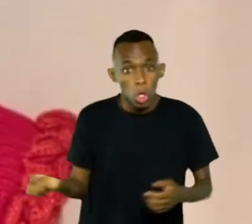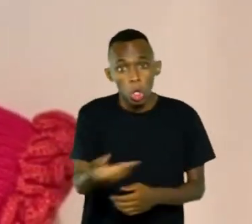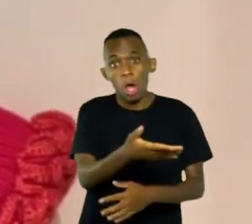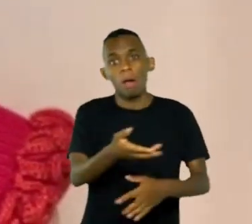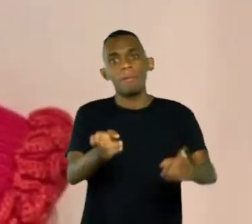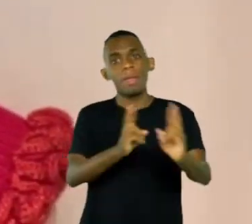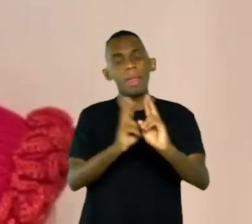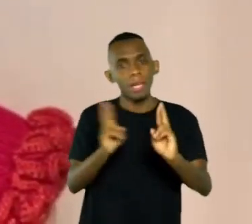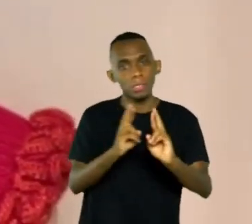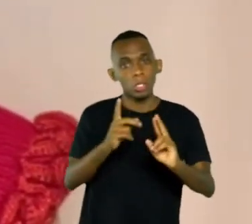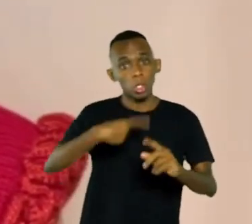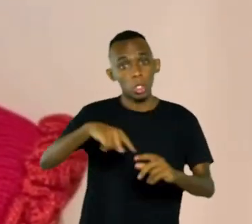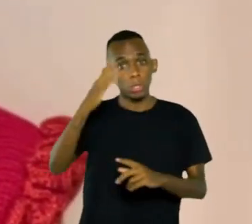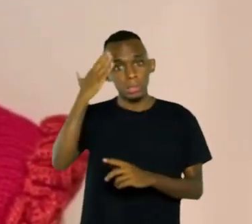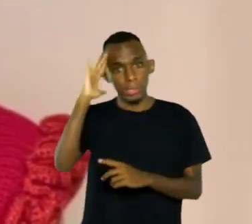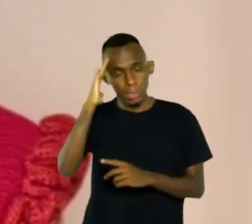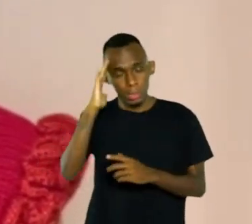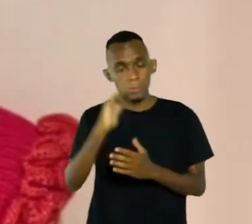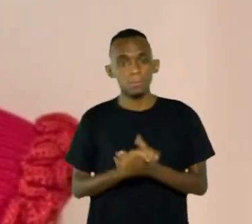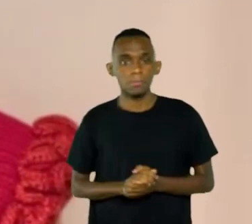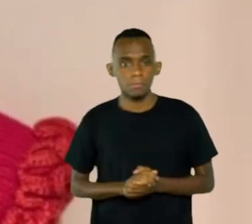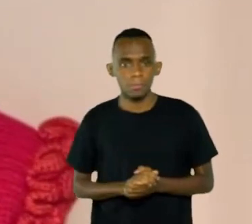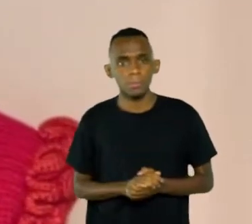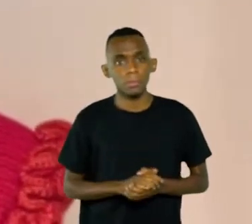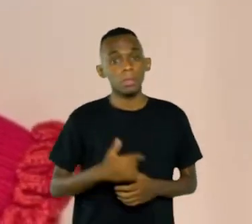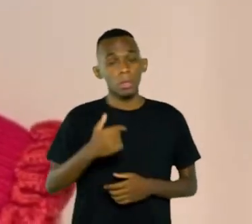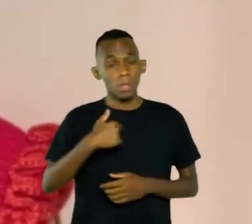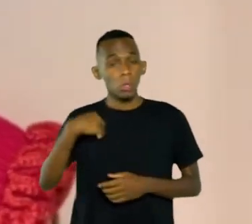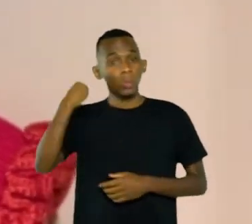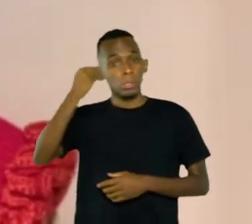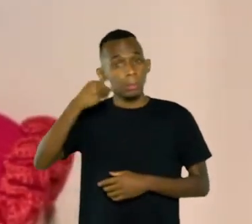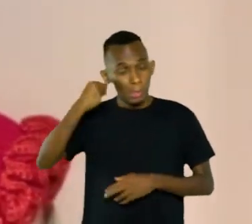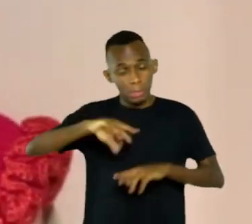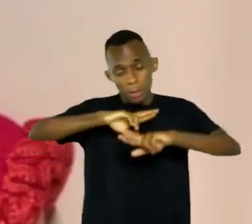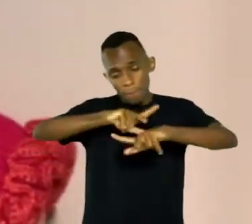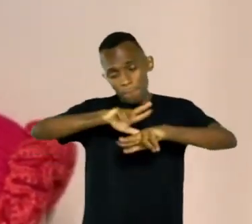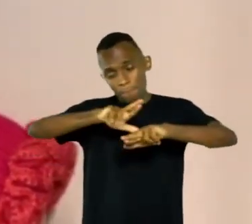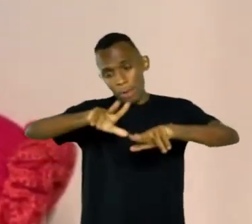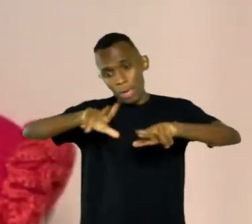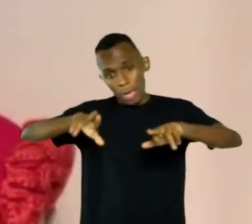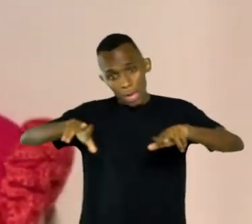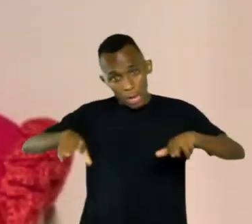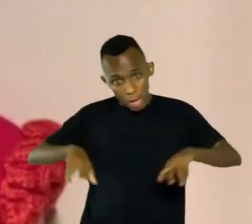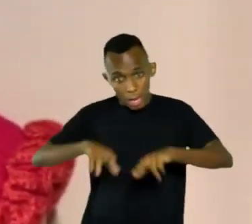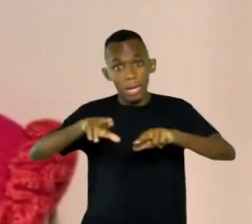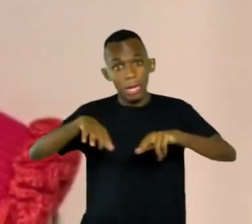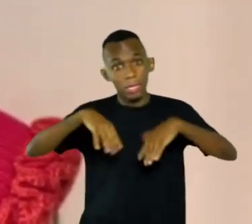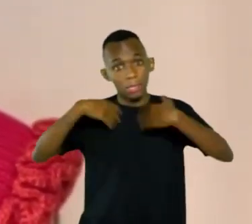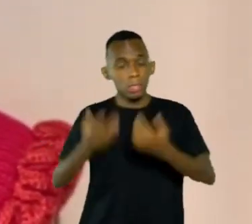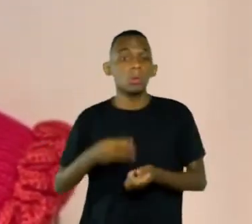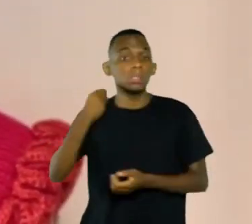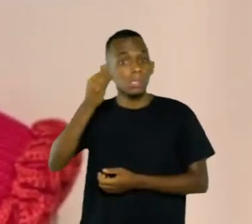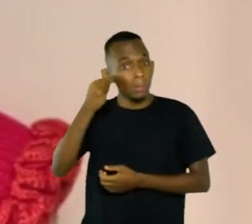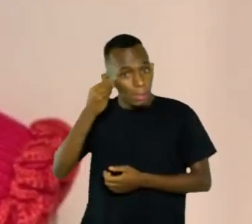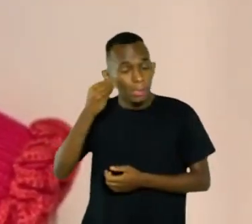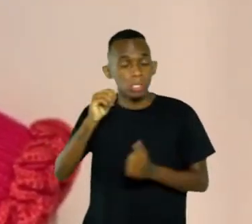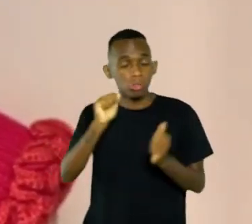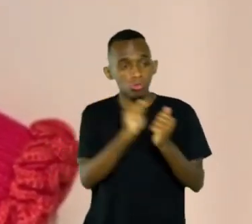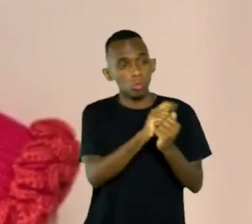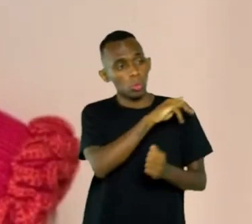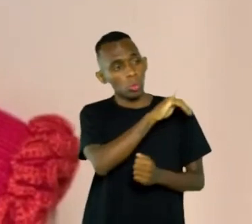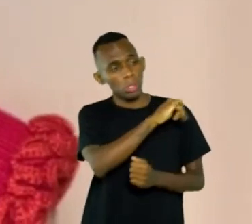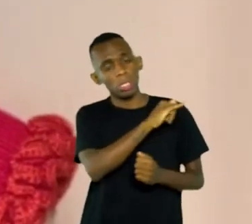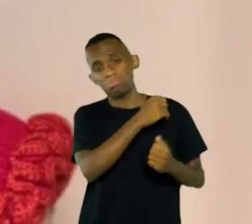que eu sou feita de várias experiências e dentre elas a minha história com o Gui é uma dessas experiências. Então o Ale é um